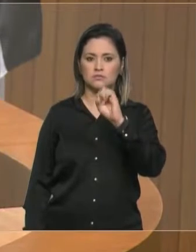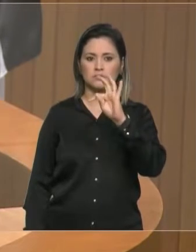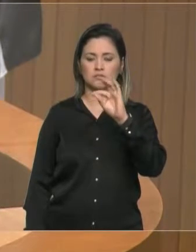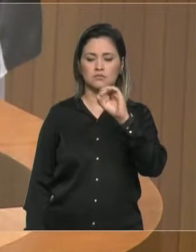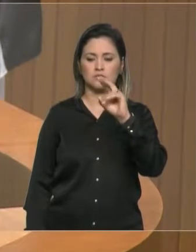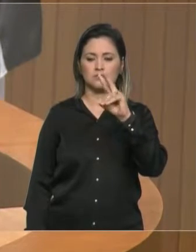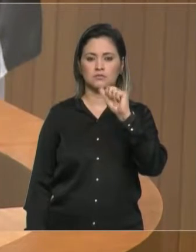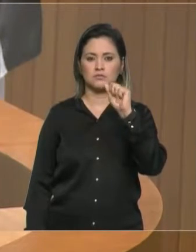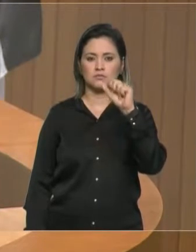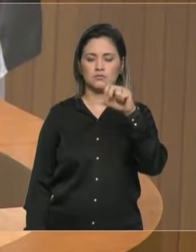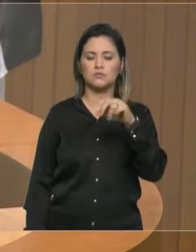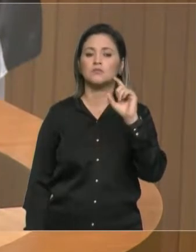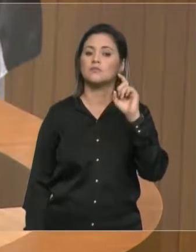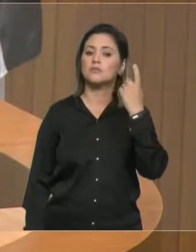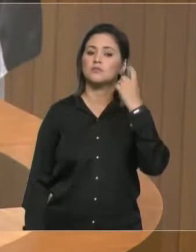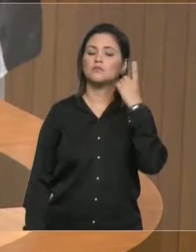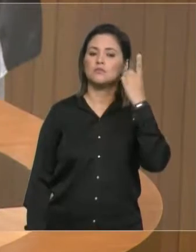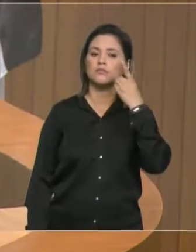que nos visita aqui.